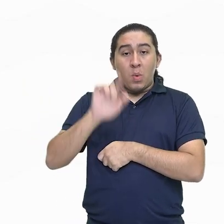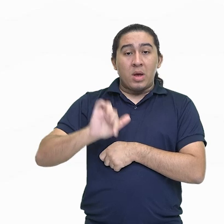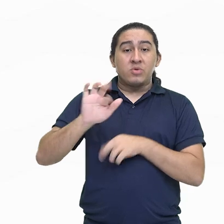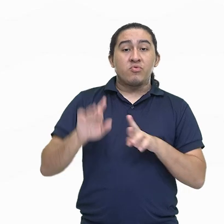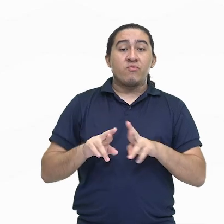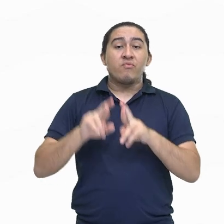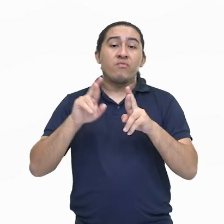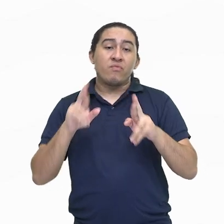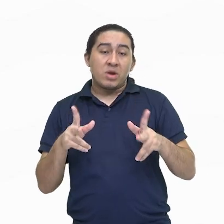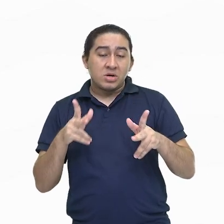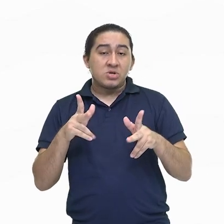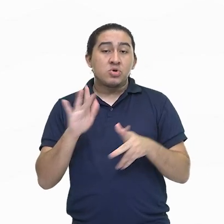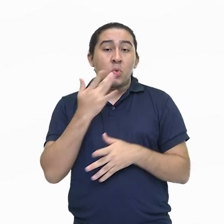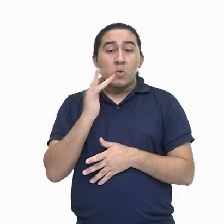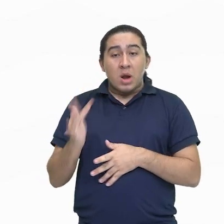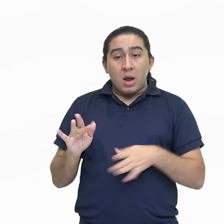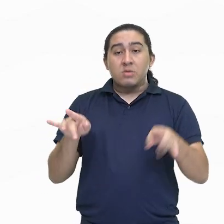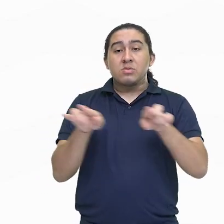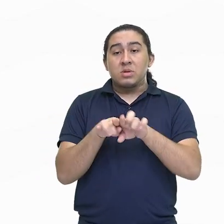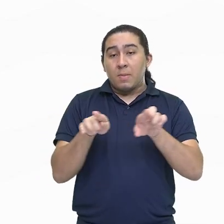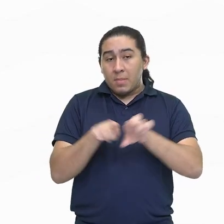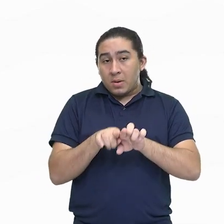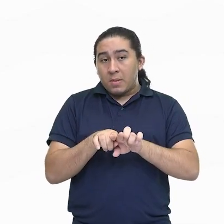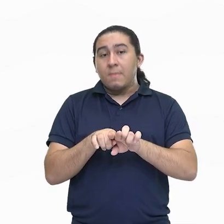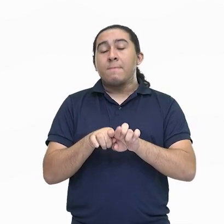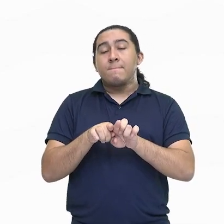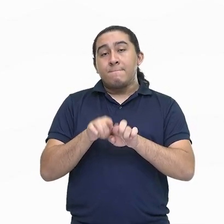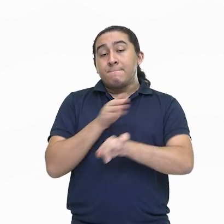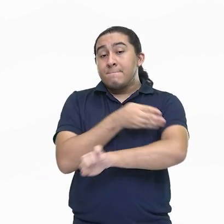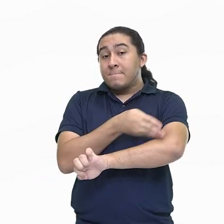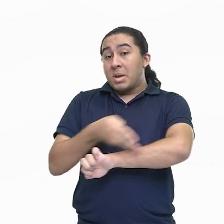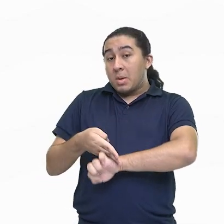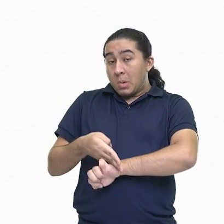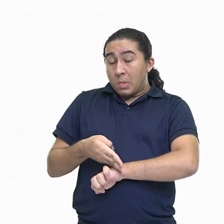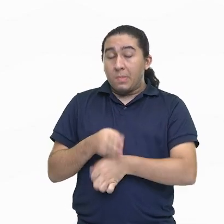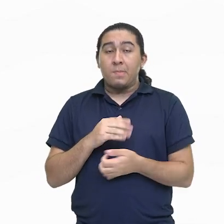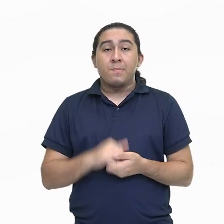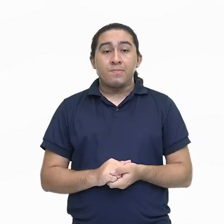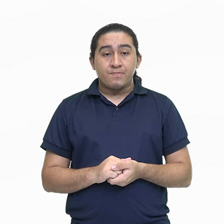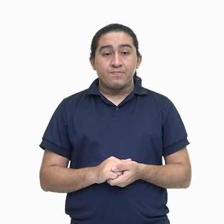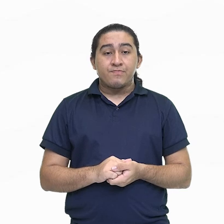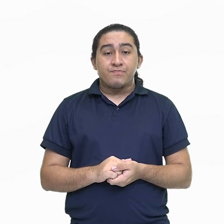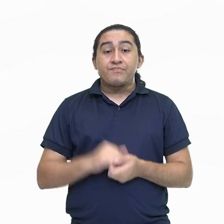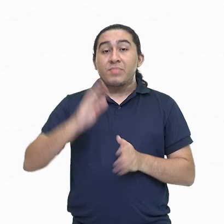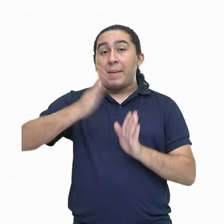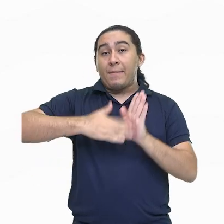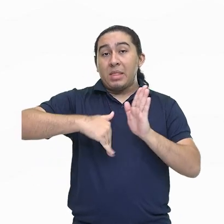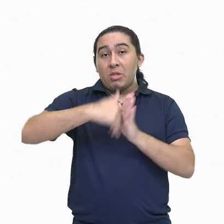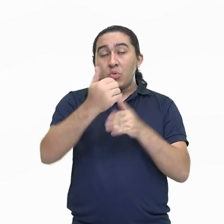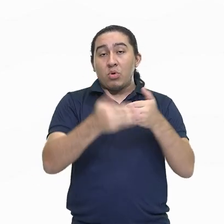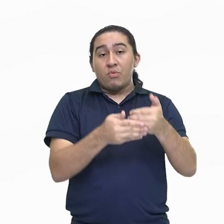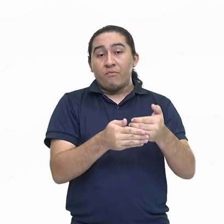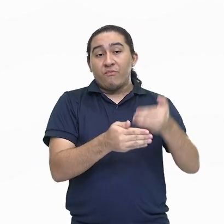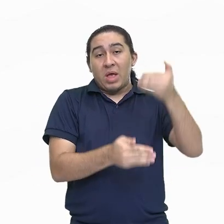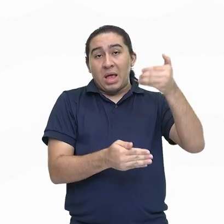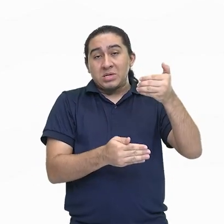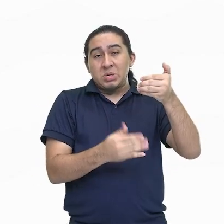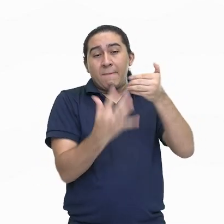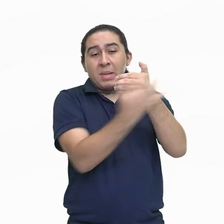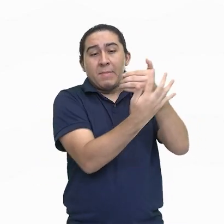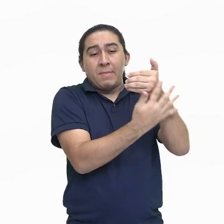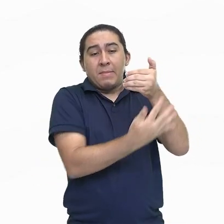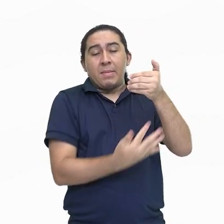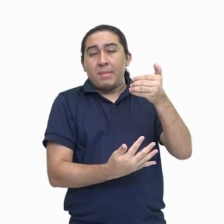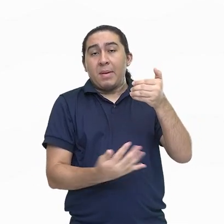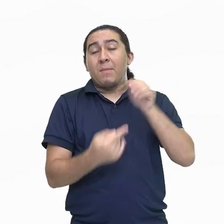fundo negro ou fundo branco. As pinturas nos vasos de arte grega retratam quase sempre